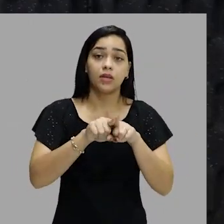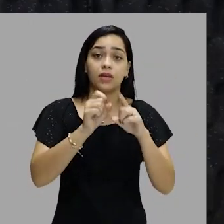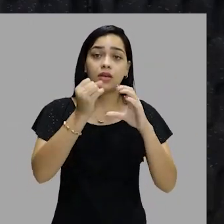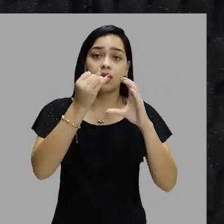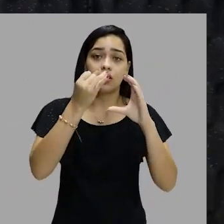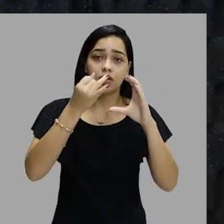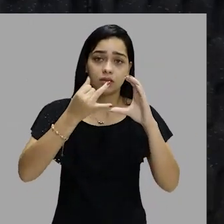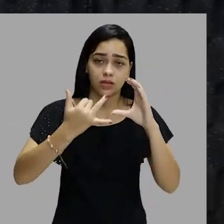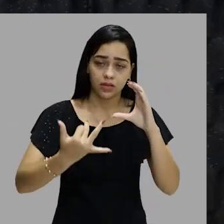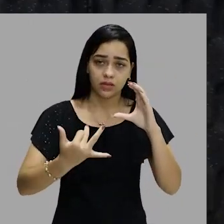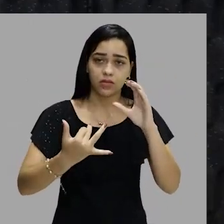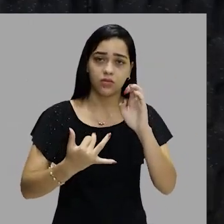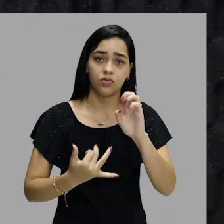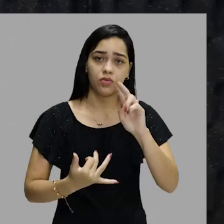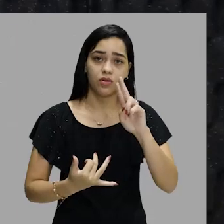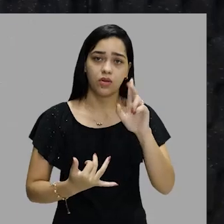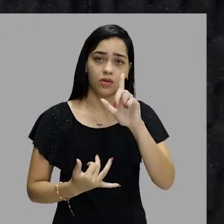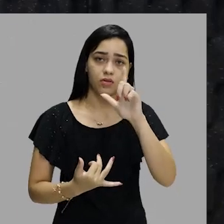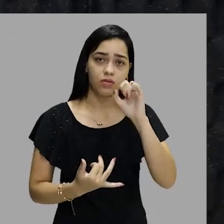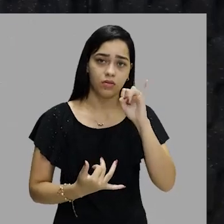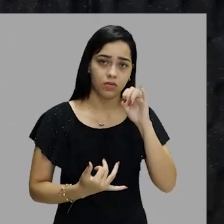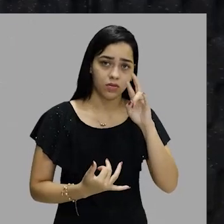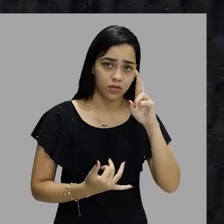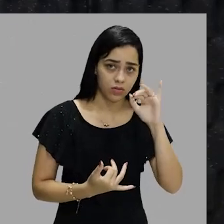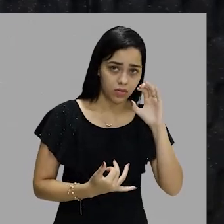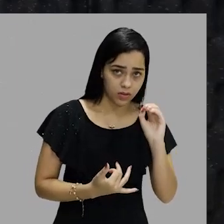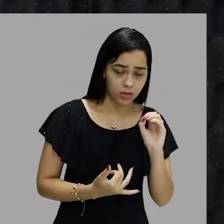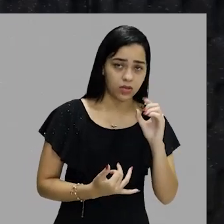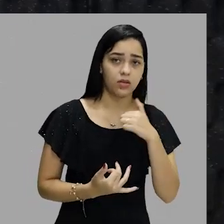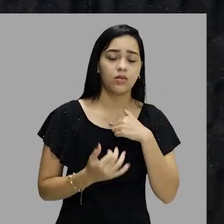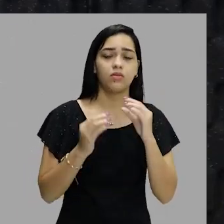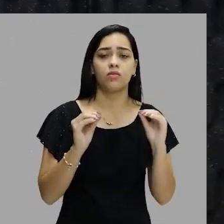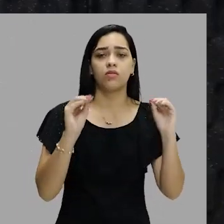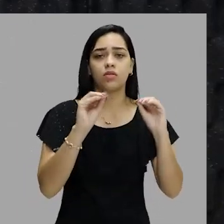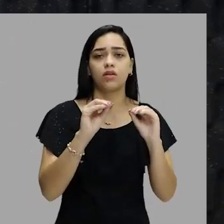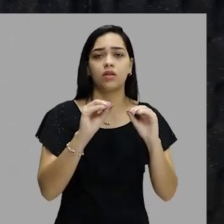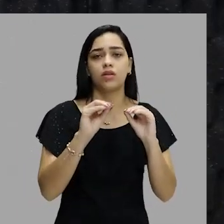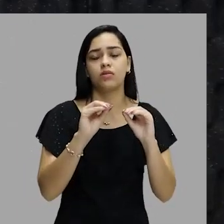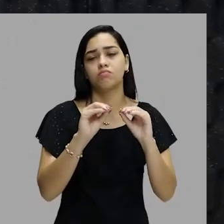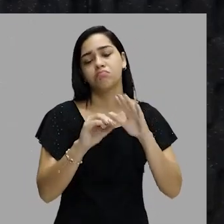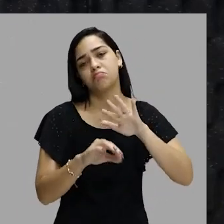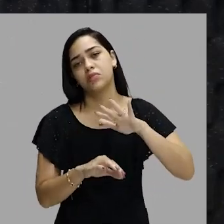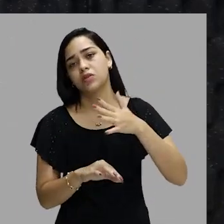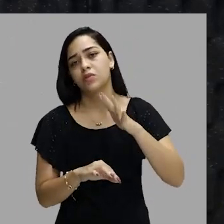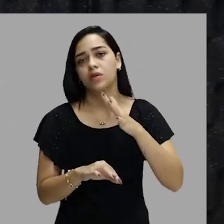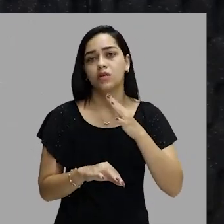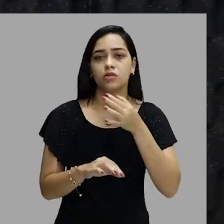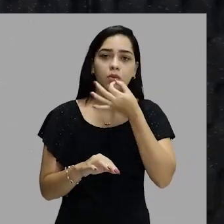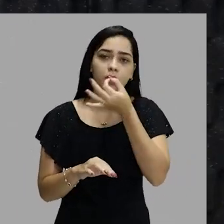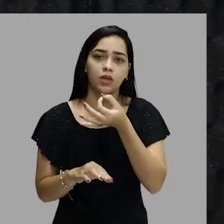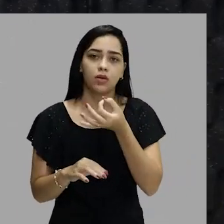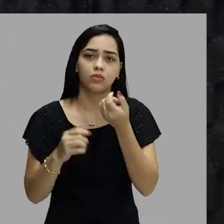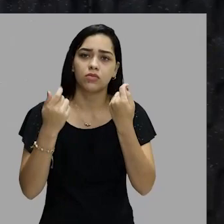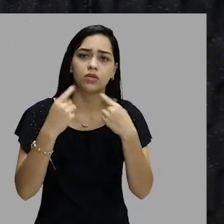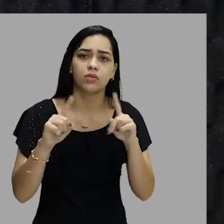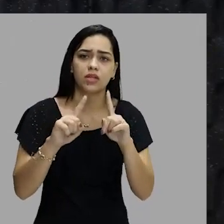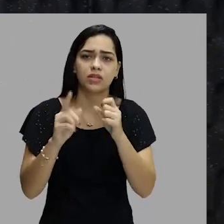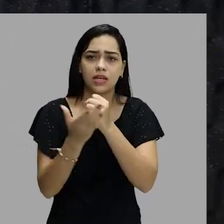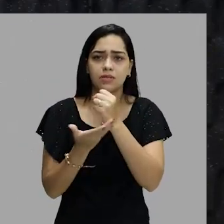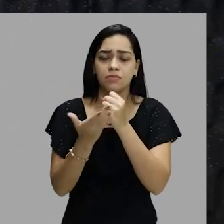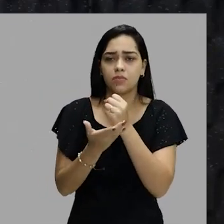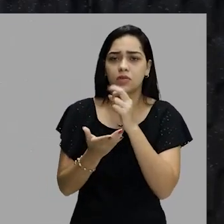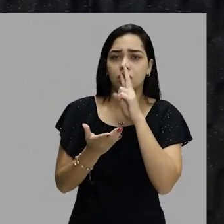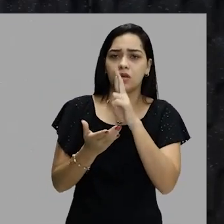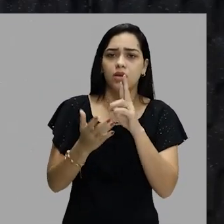caracterização do eu lírico, né? Eu coloquei aqui um norte. Você não precisa colocar a sua resposta como a